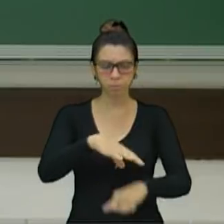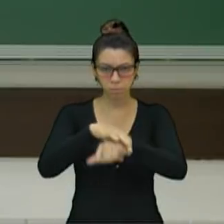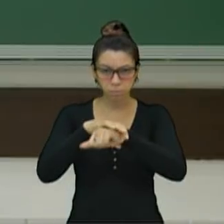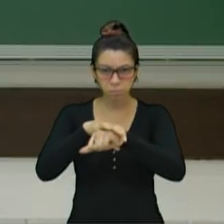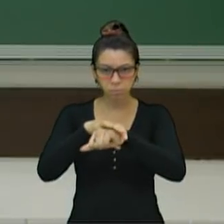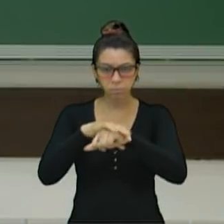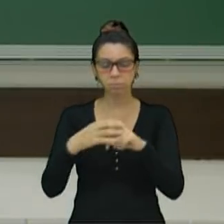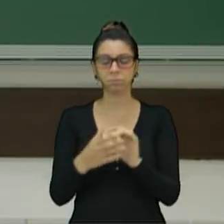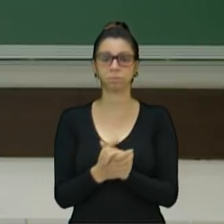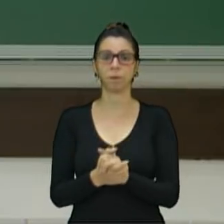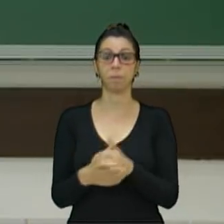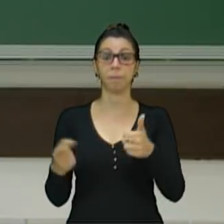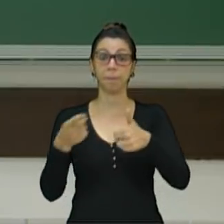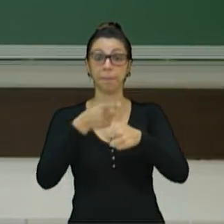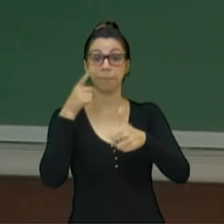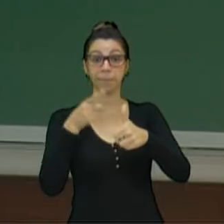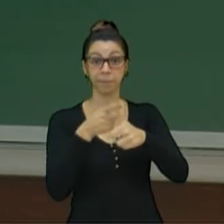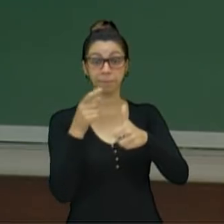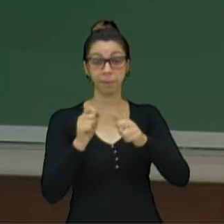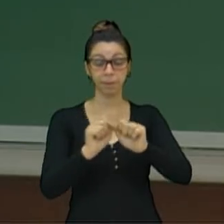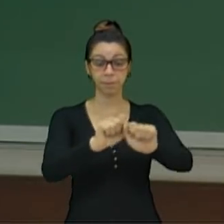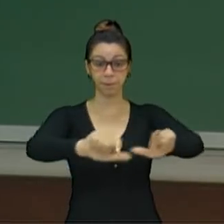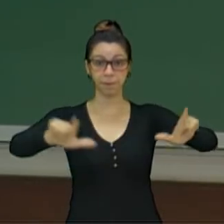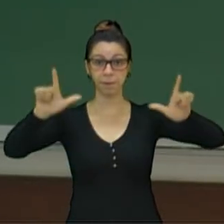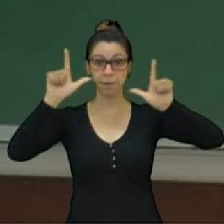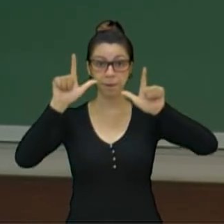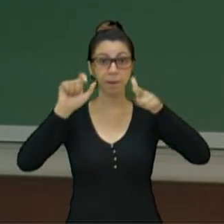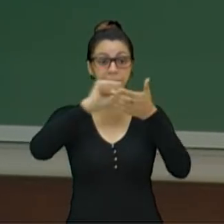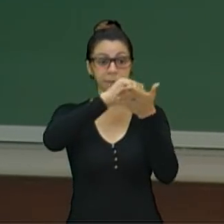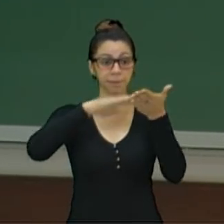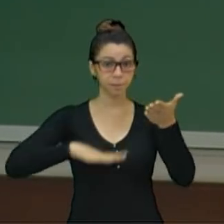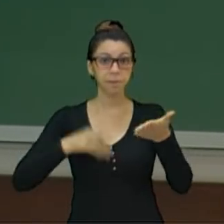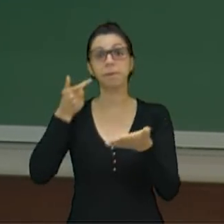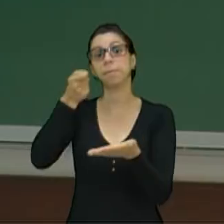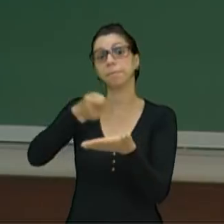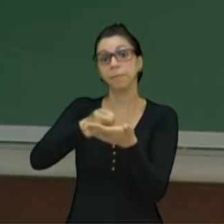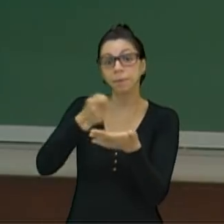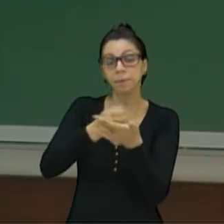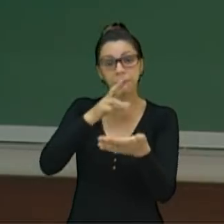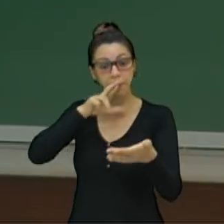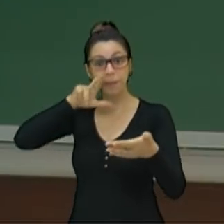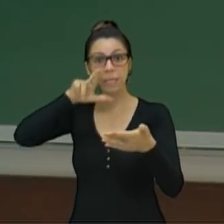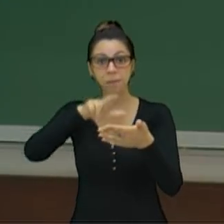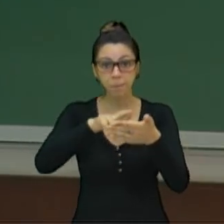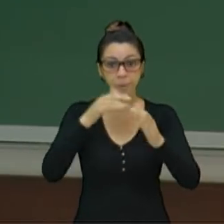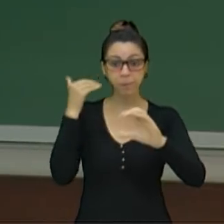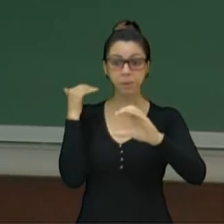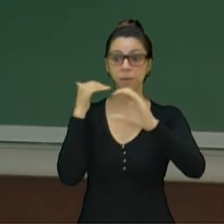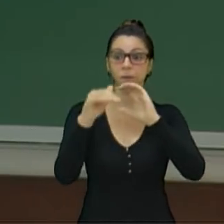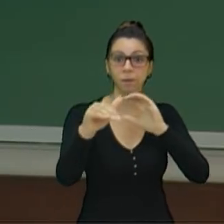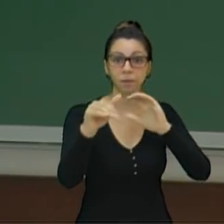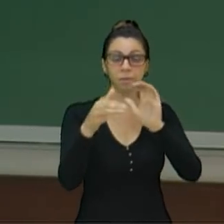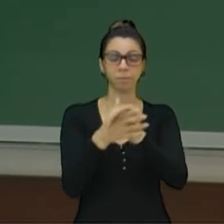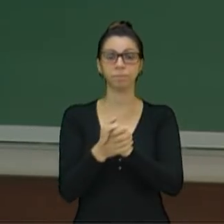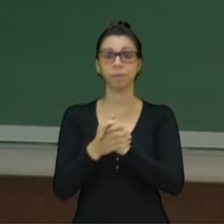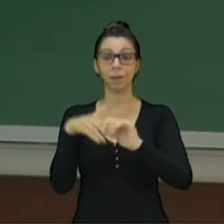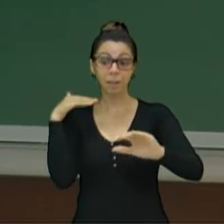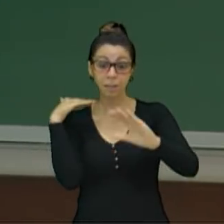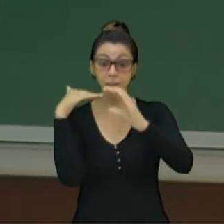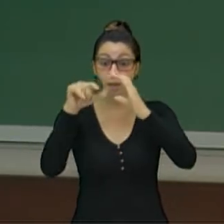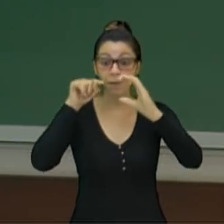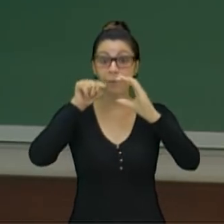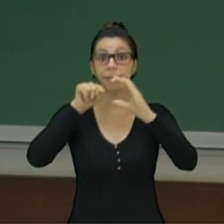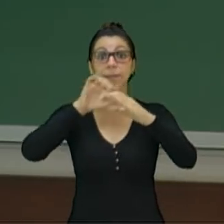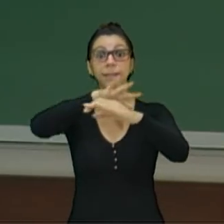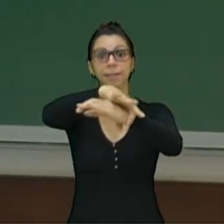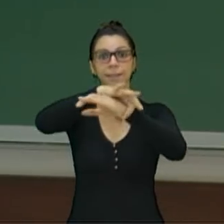Acessa a primeira atividade que é obrigatória, resolve a atividade e envia. Ao enviar, você está garantindo a sua